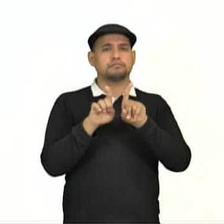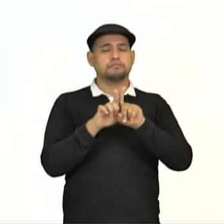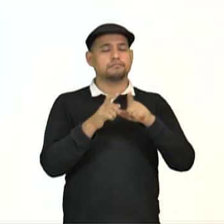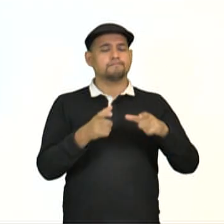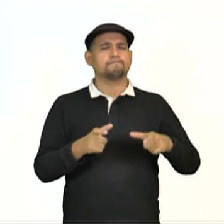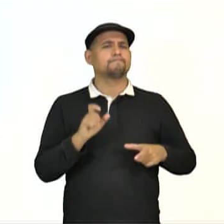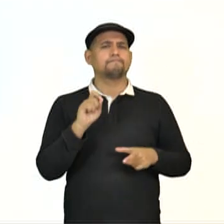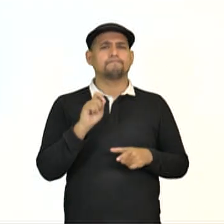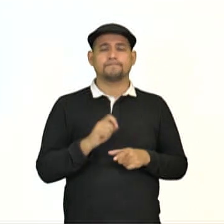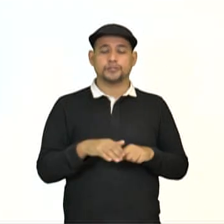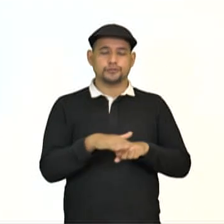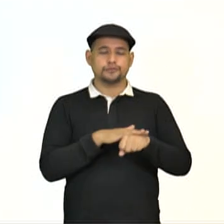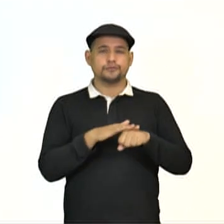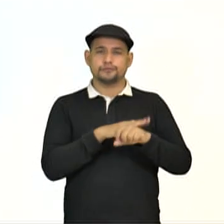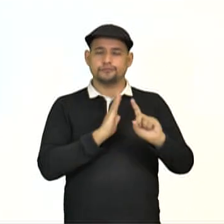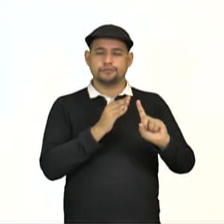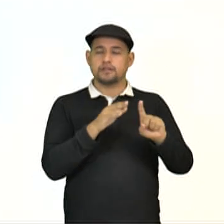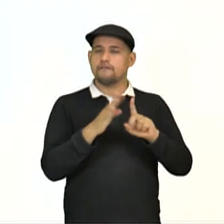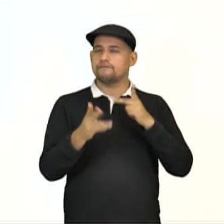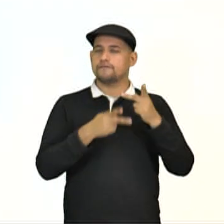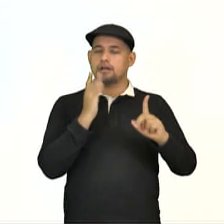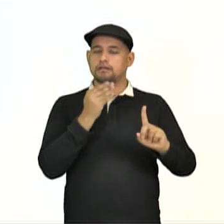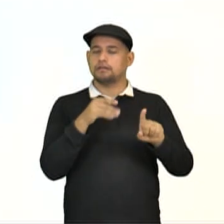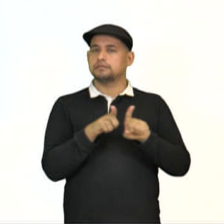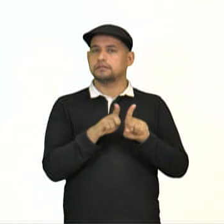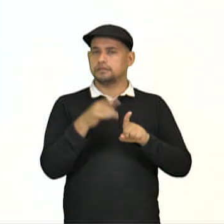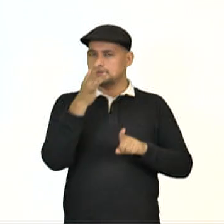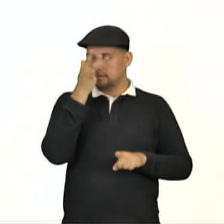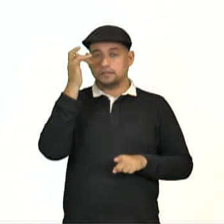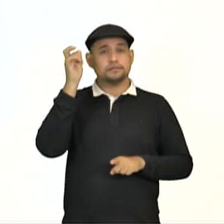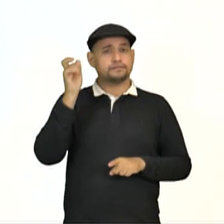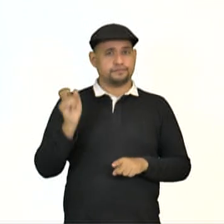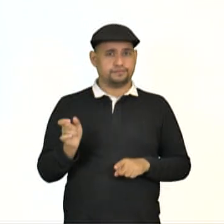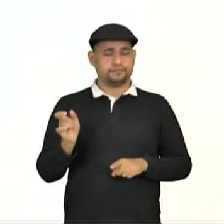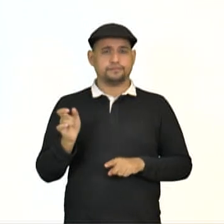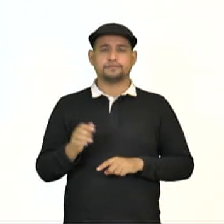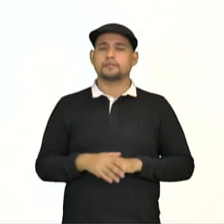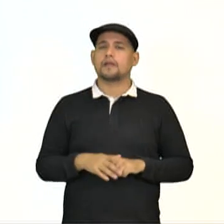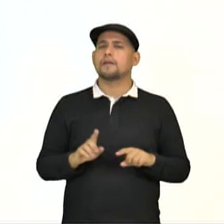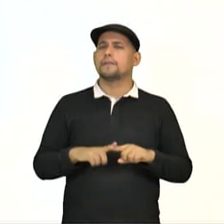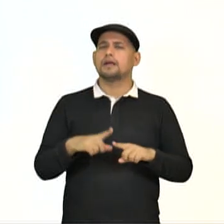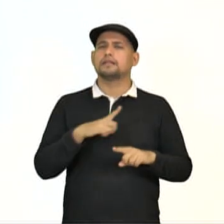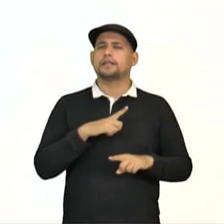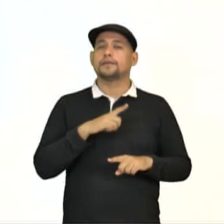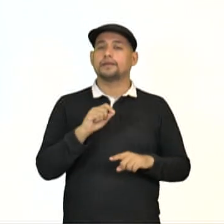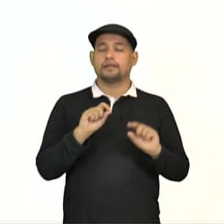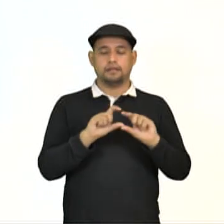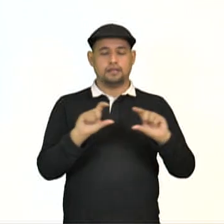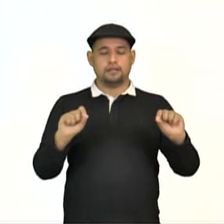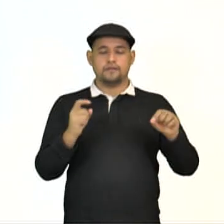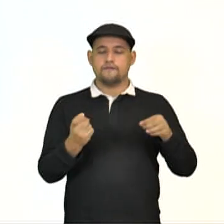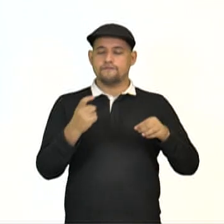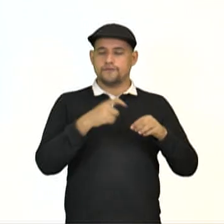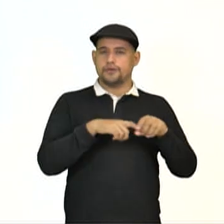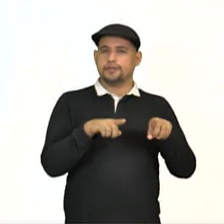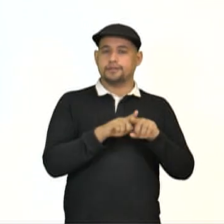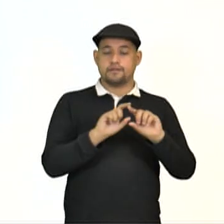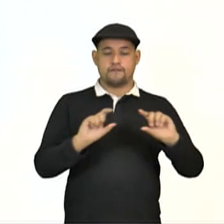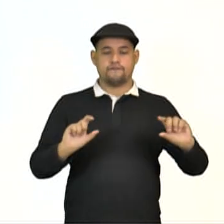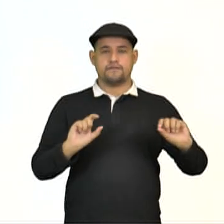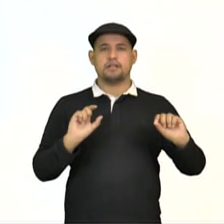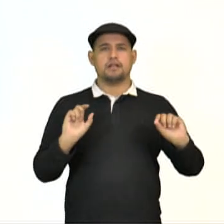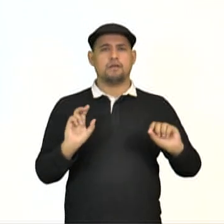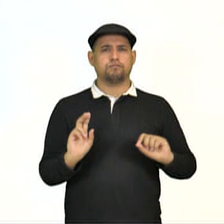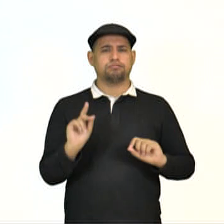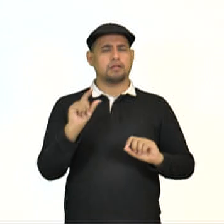nesse caso, o discurso direto, a fala direta da personagem. Então, temos aquele fragmento retomado ali na frase da